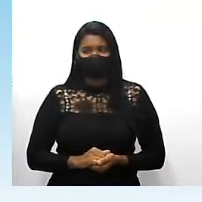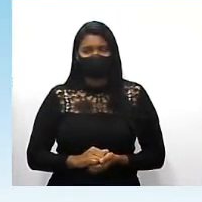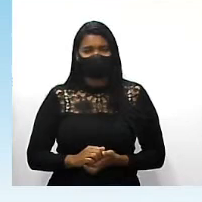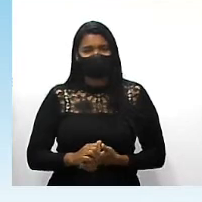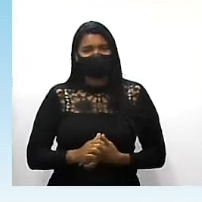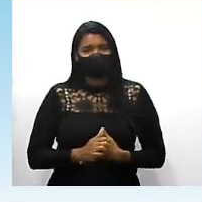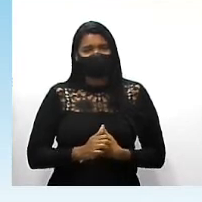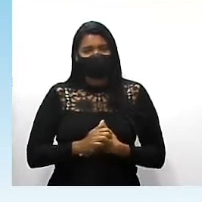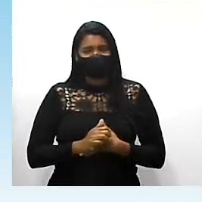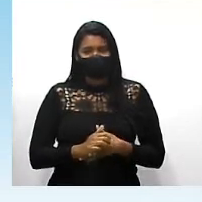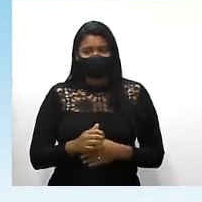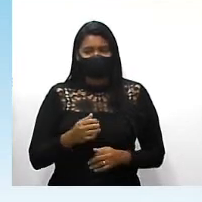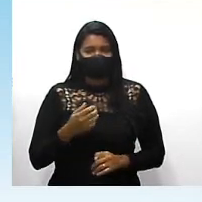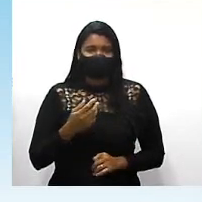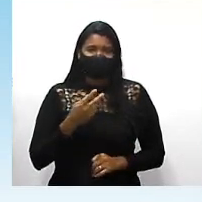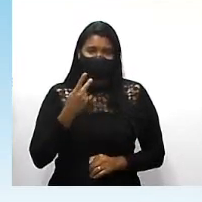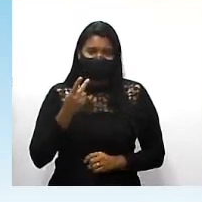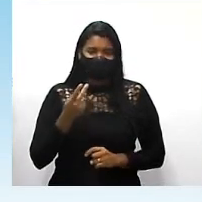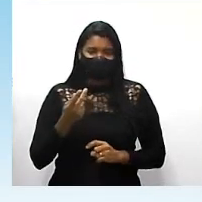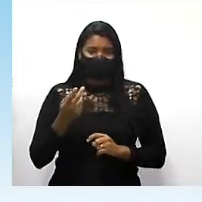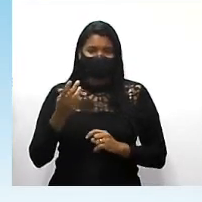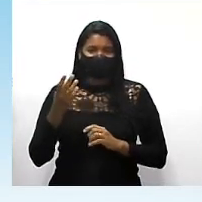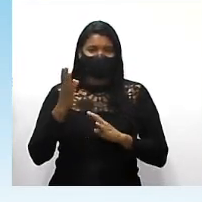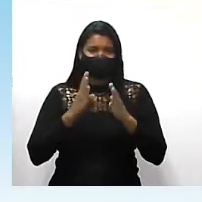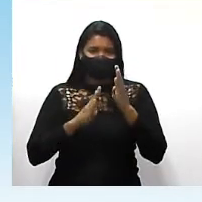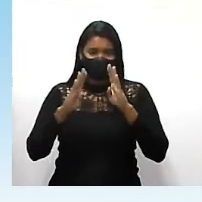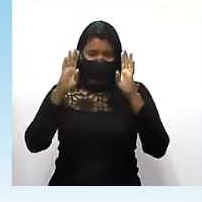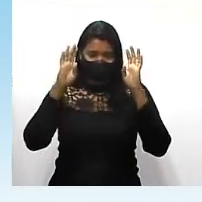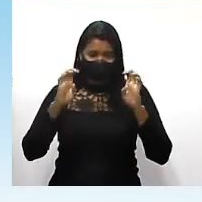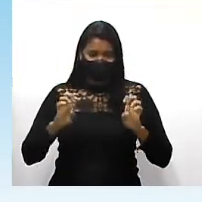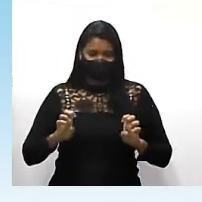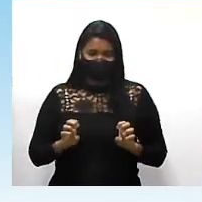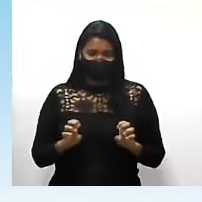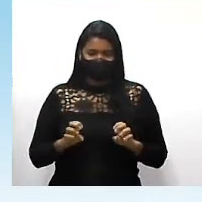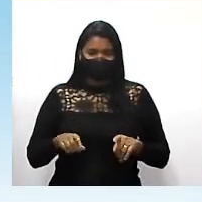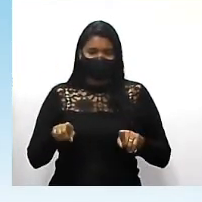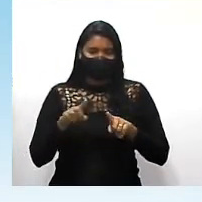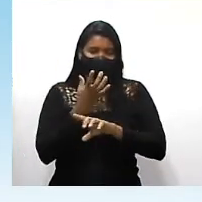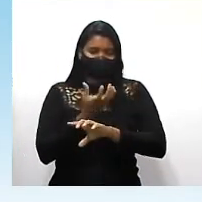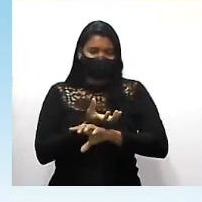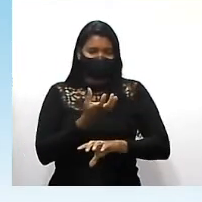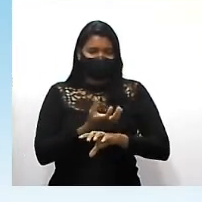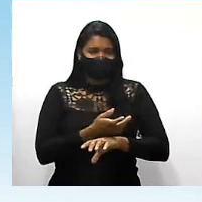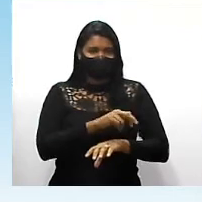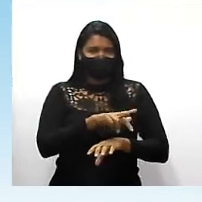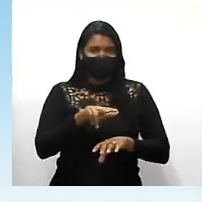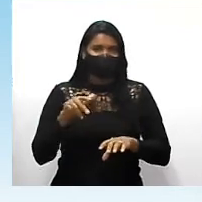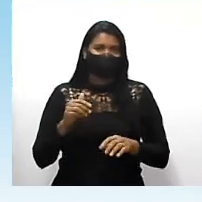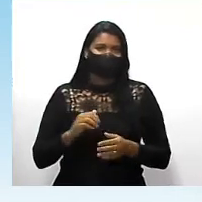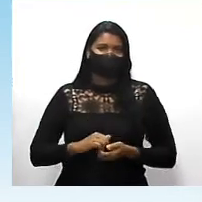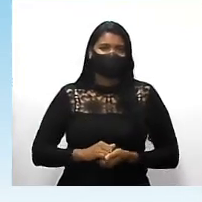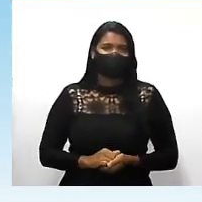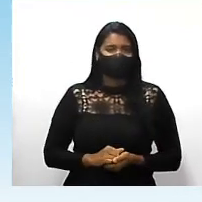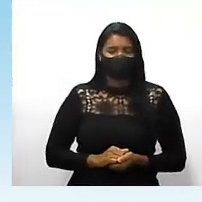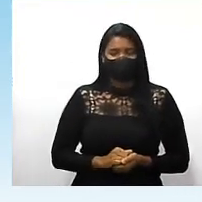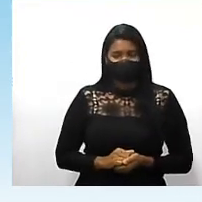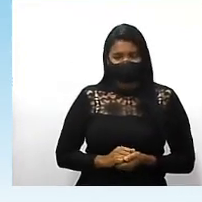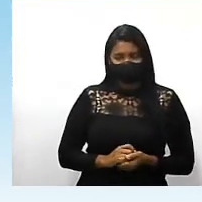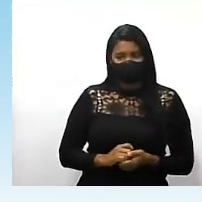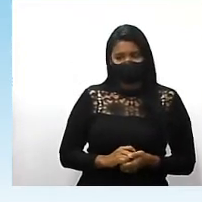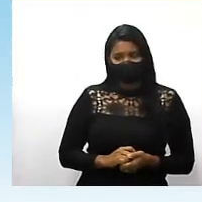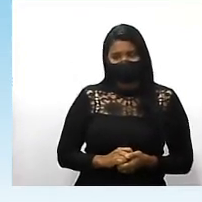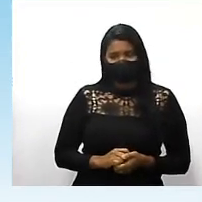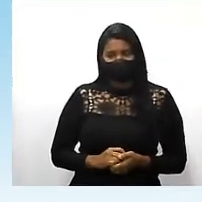Quando eu falo de bioética, eu vou falar de uma interdisciplinaridade, ou seja,